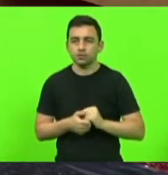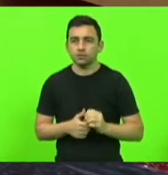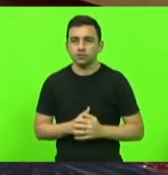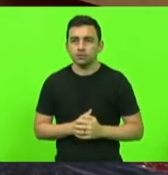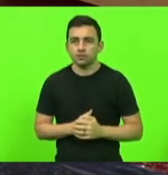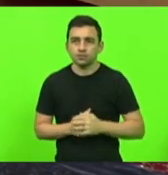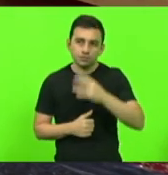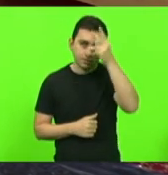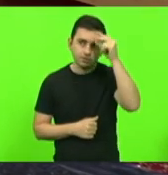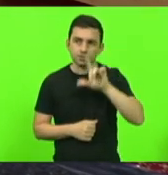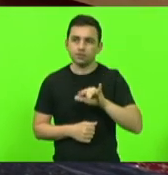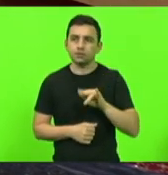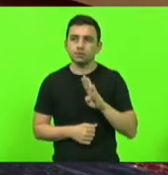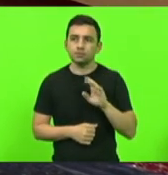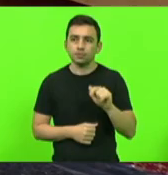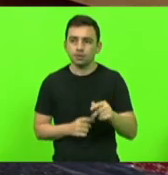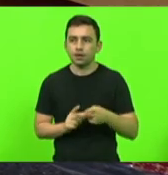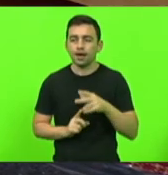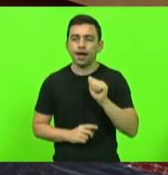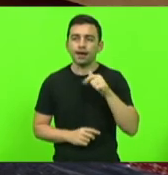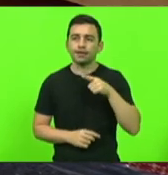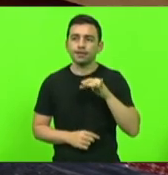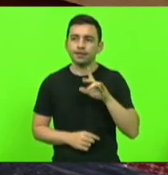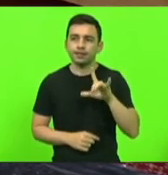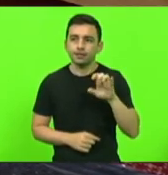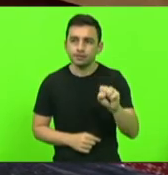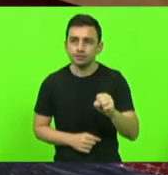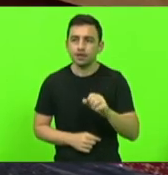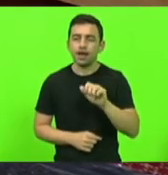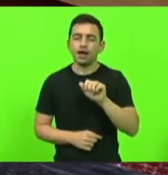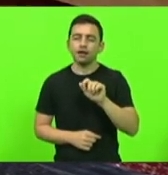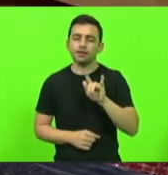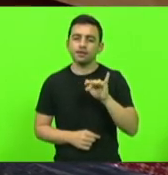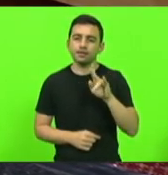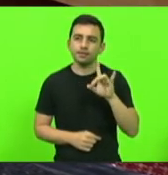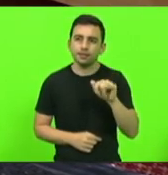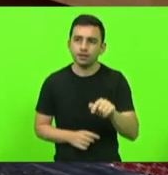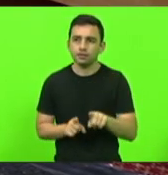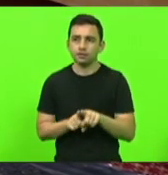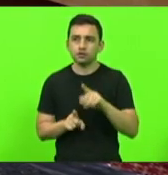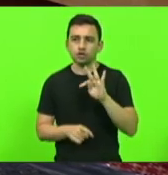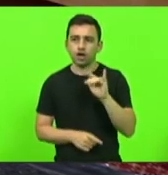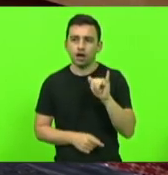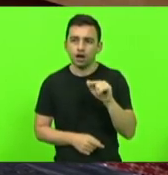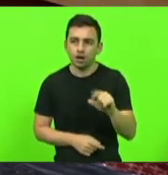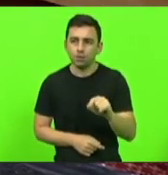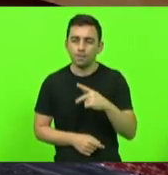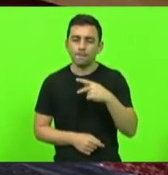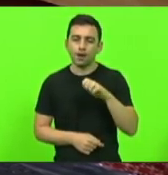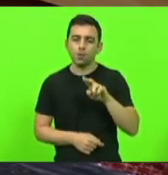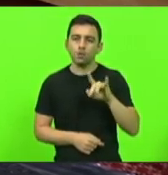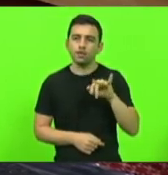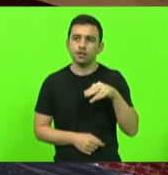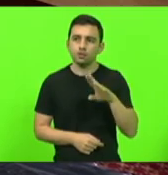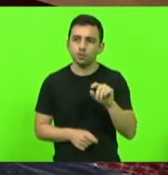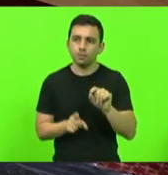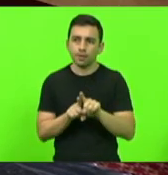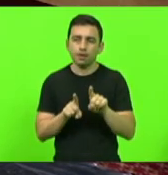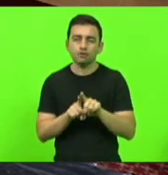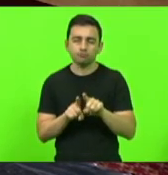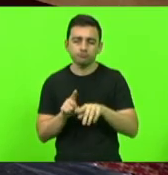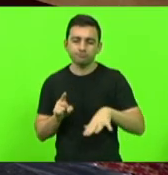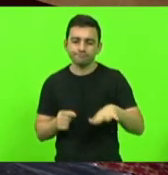prefeito Liba, o prefeito Aquiles, o prefeito Dida, o prefeito Tiago e o prefeito Paulinho, deixar um abraço e abro mão